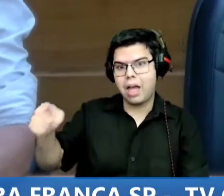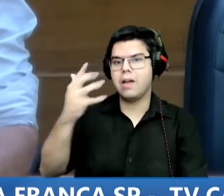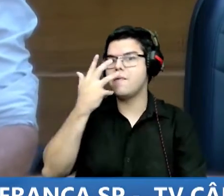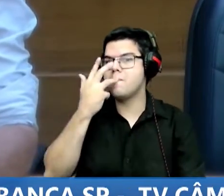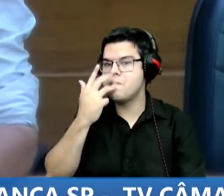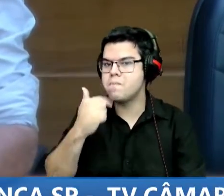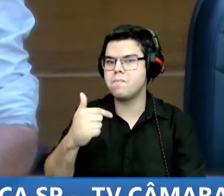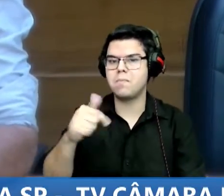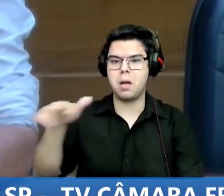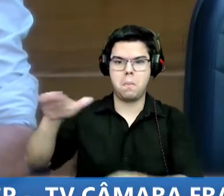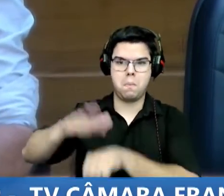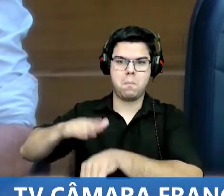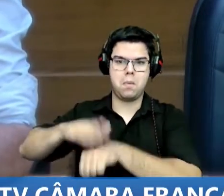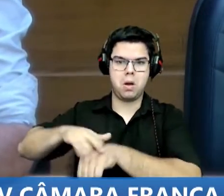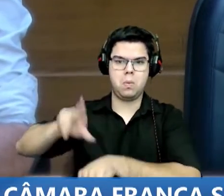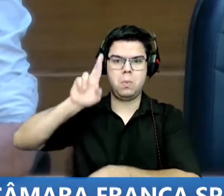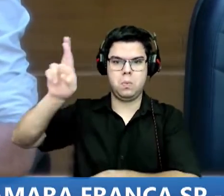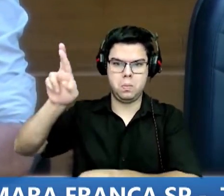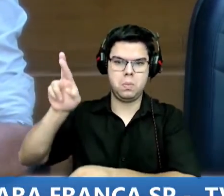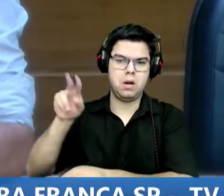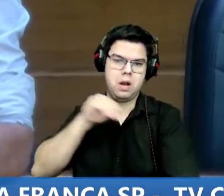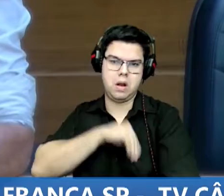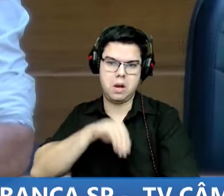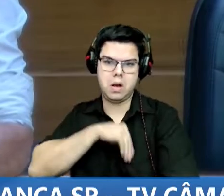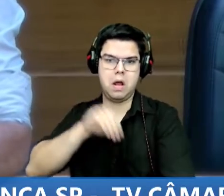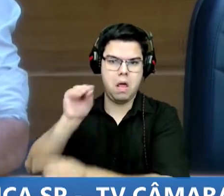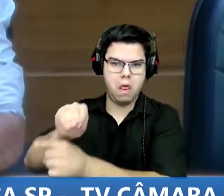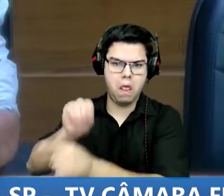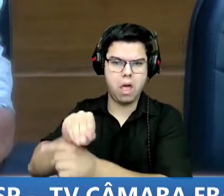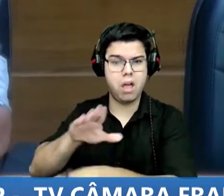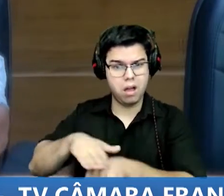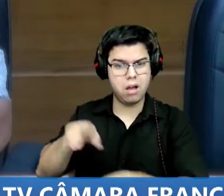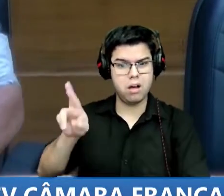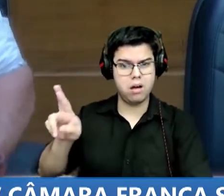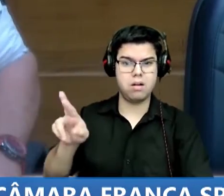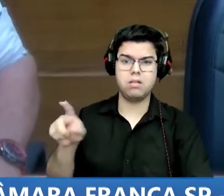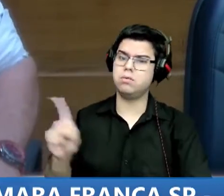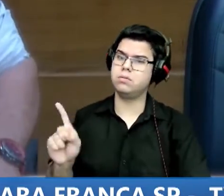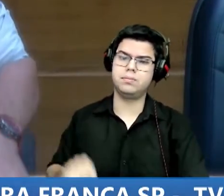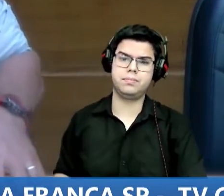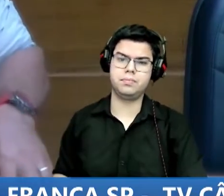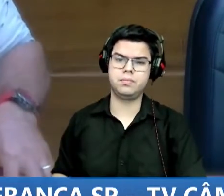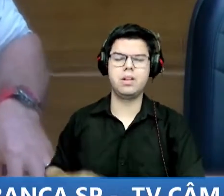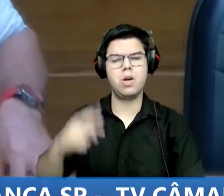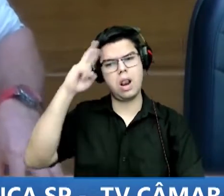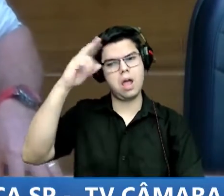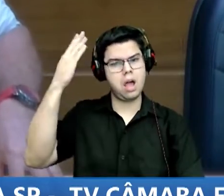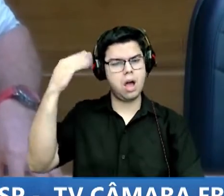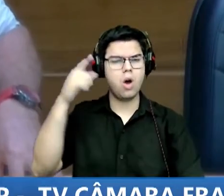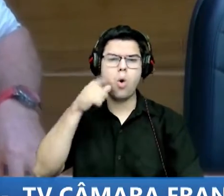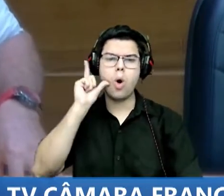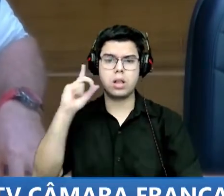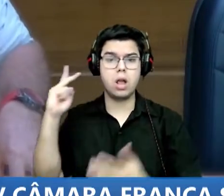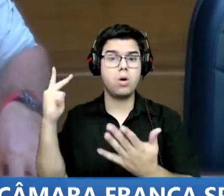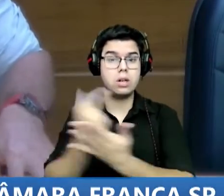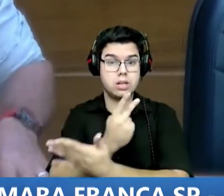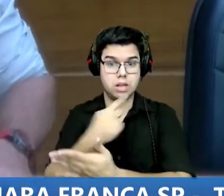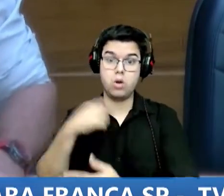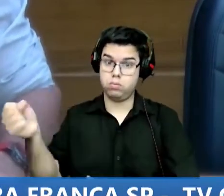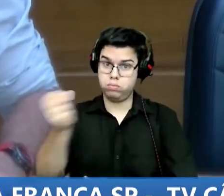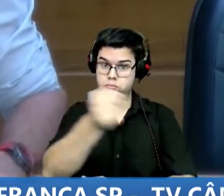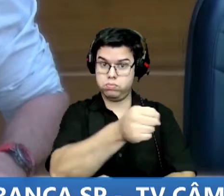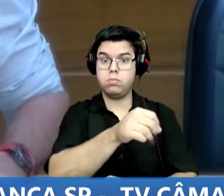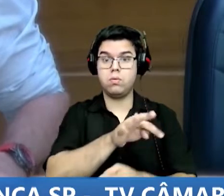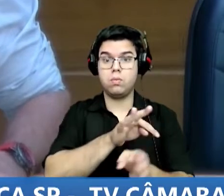das suas casas. Ontem eu atendi um caso, inclusive eu encaminhei para o Conselho Tutelar. A criança tem 7 anos, o pai morreu e